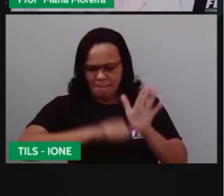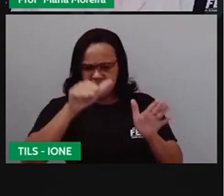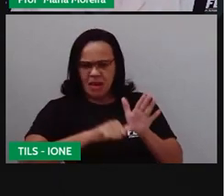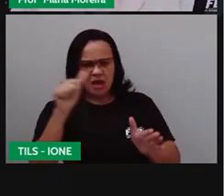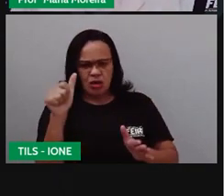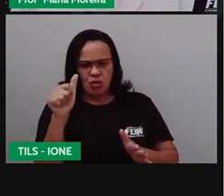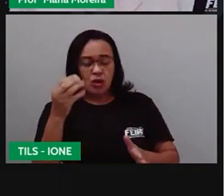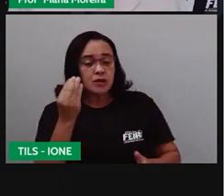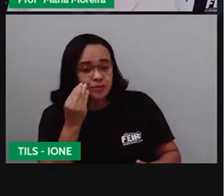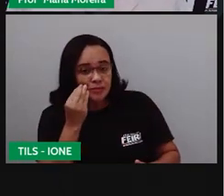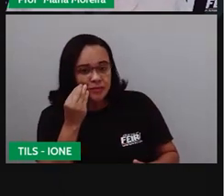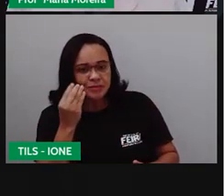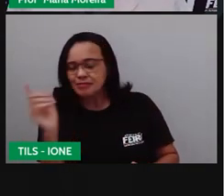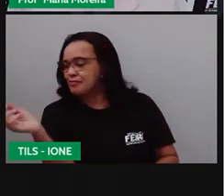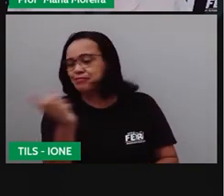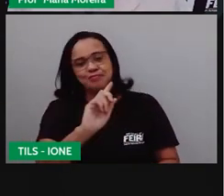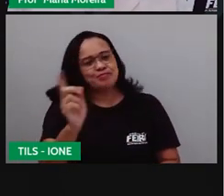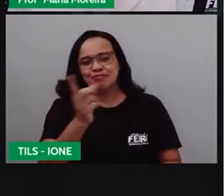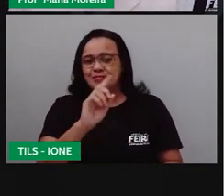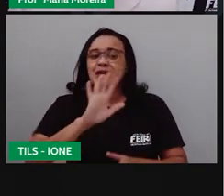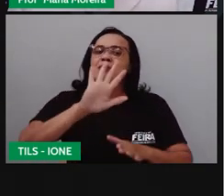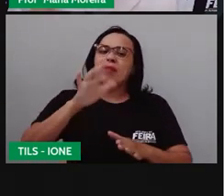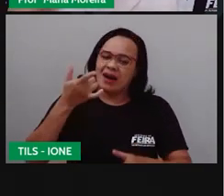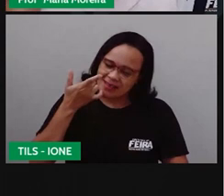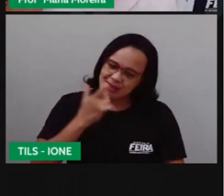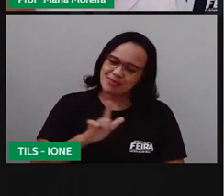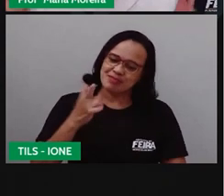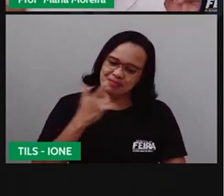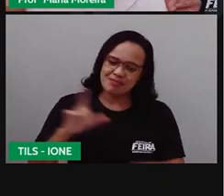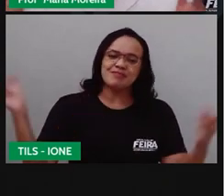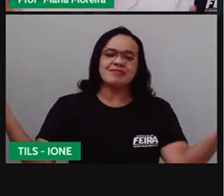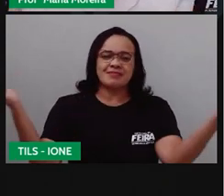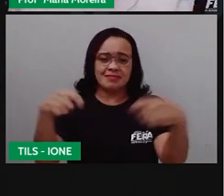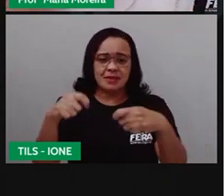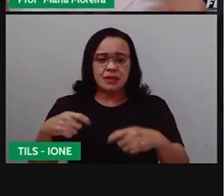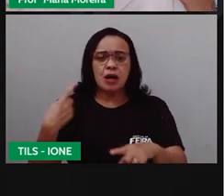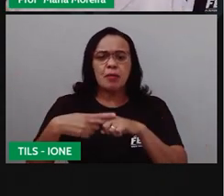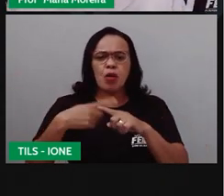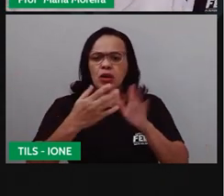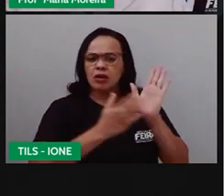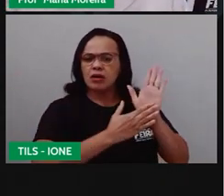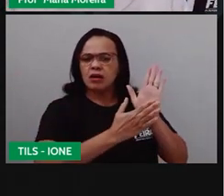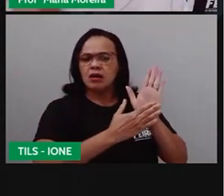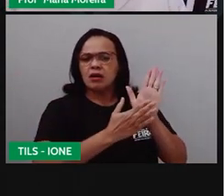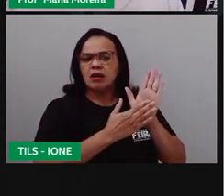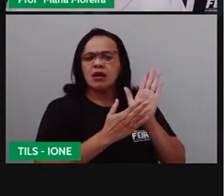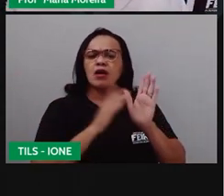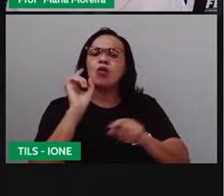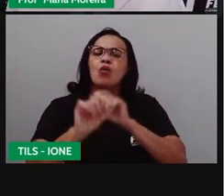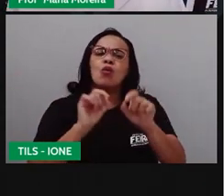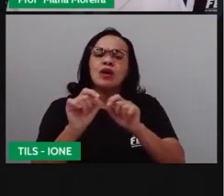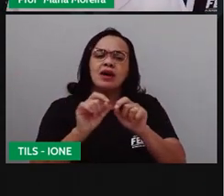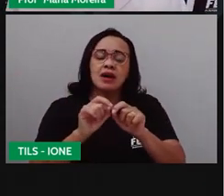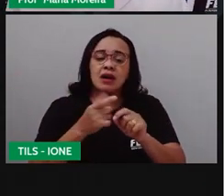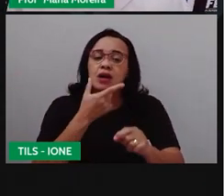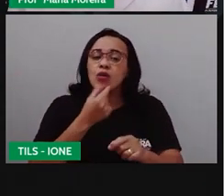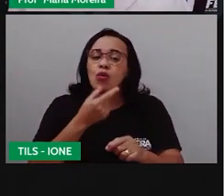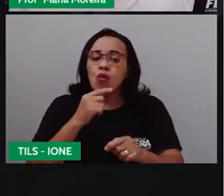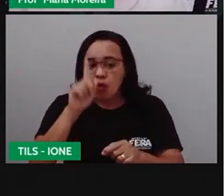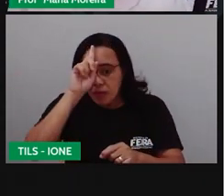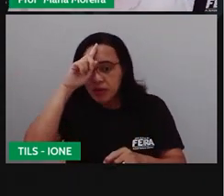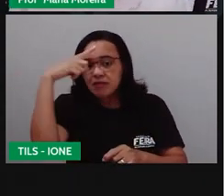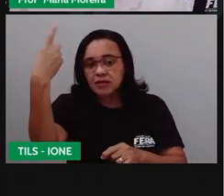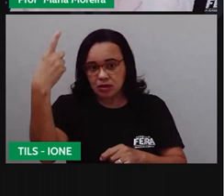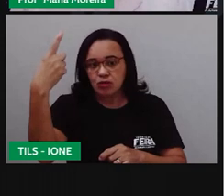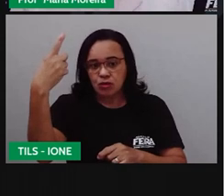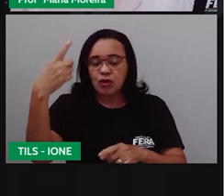a tentar, ele foi o primeiro a conseguir. E que essa paternidade, né, quem é o pai do avião, quem é de fato inventor do avião, também